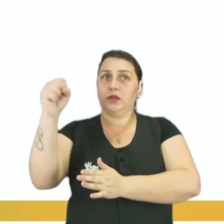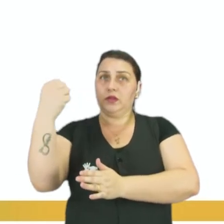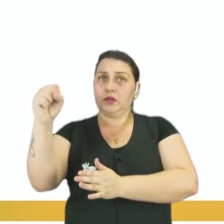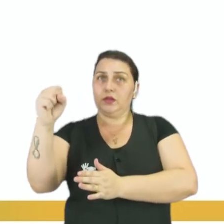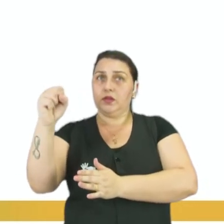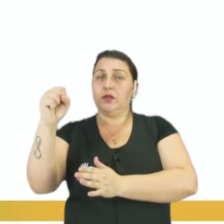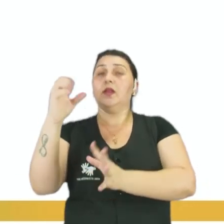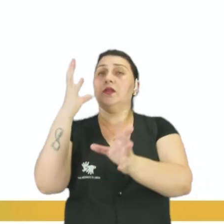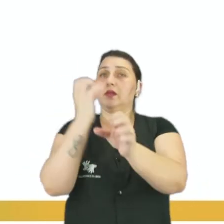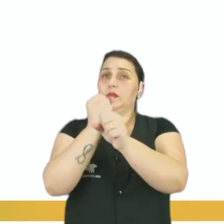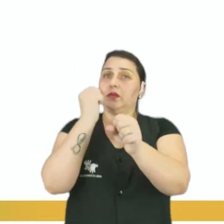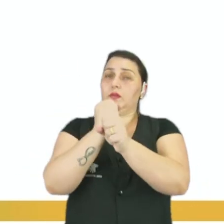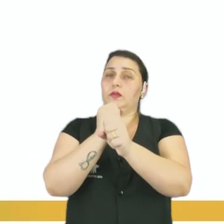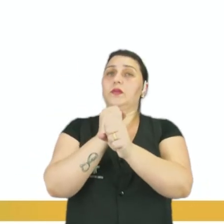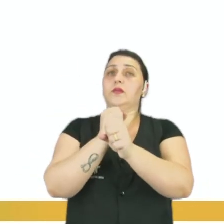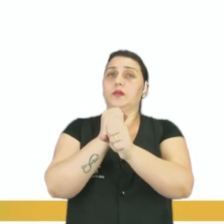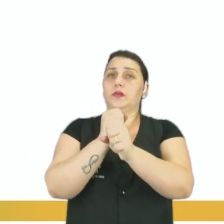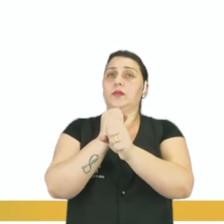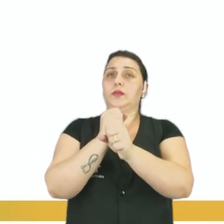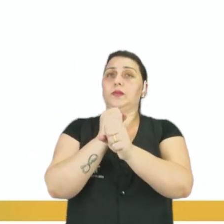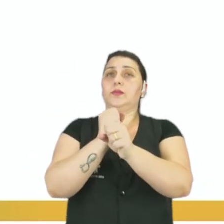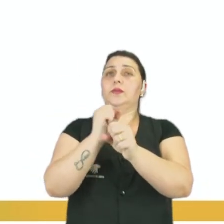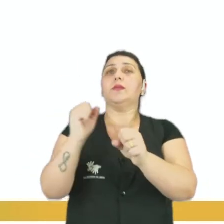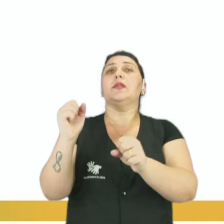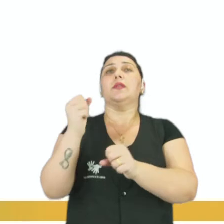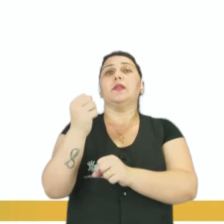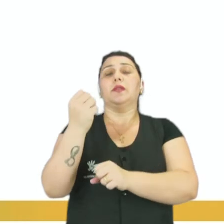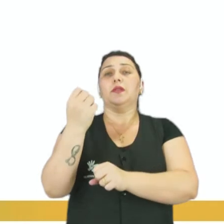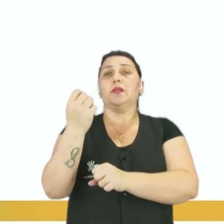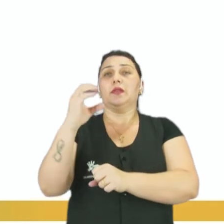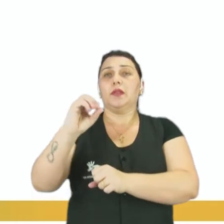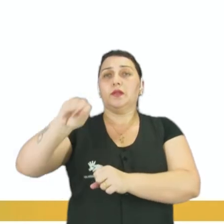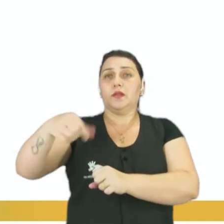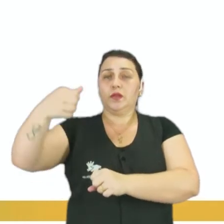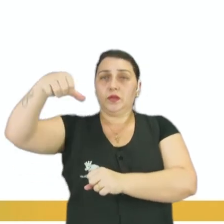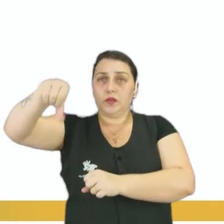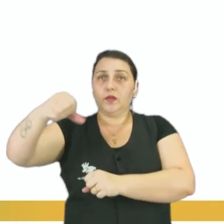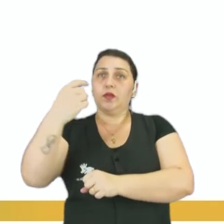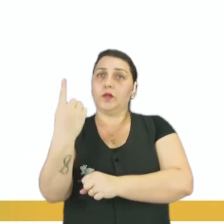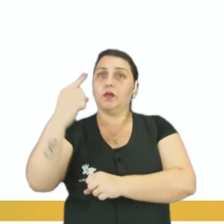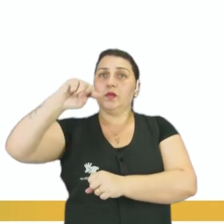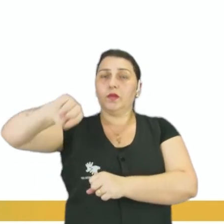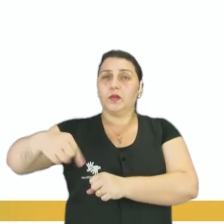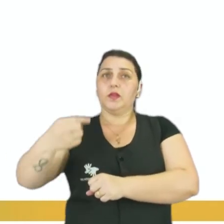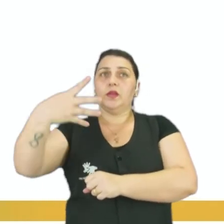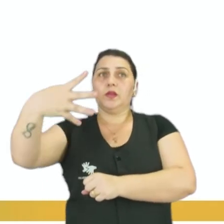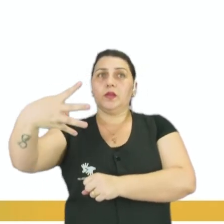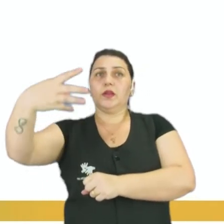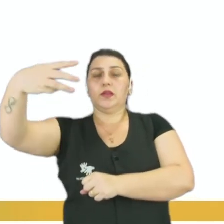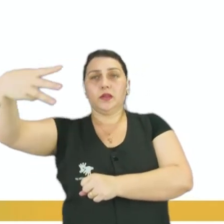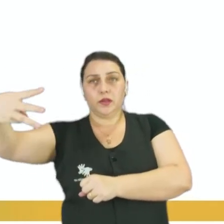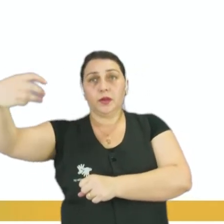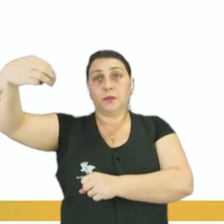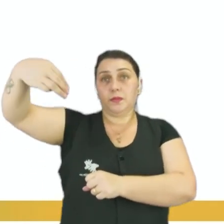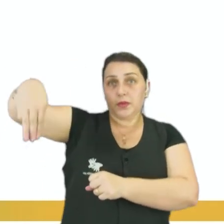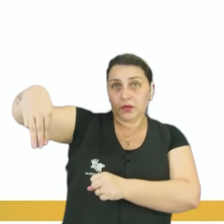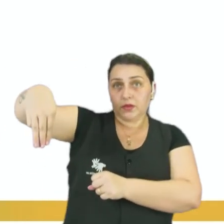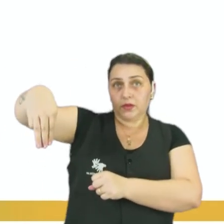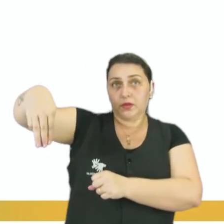ter o valor que corresponde ao 0,9 que é 1,43